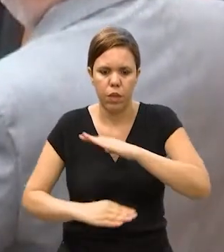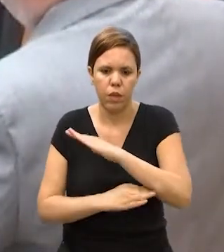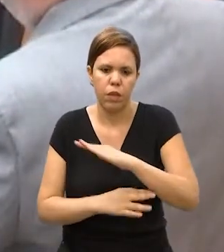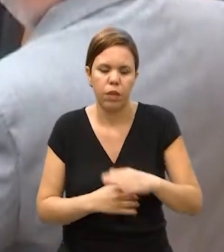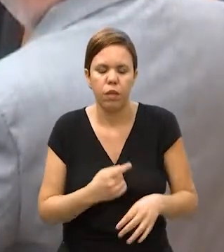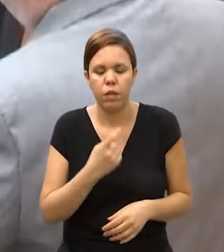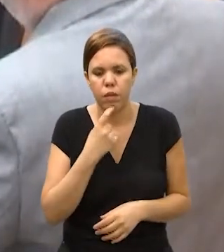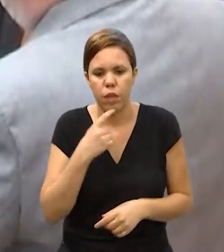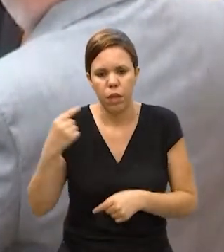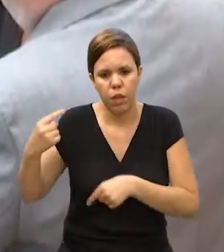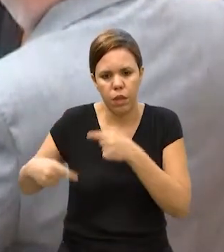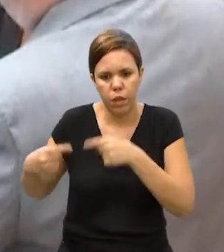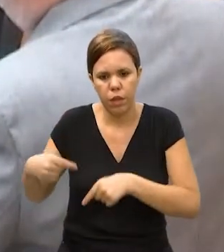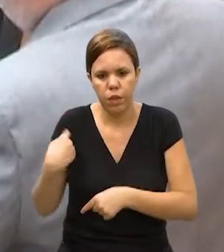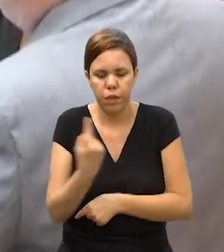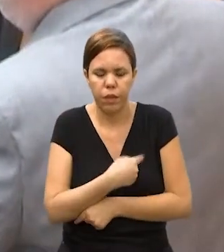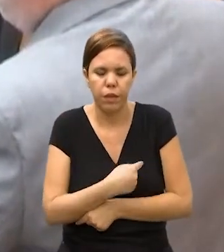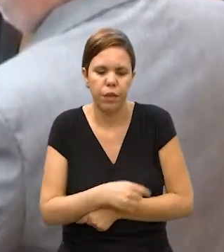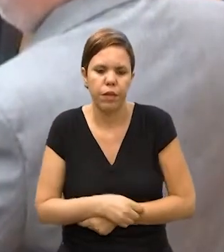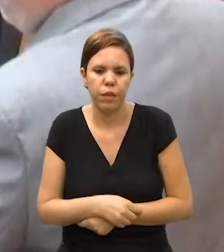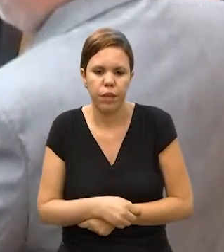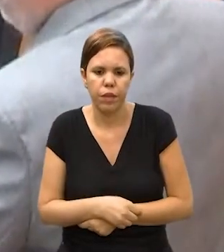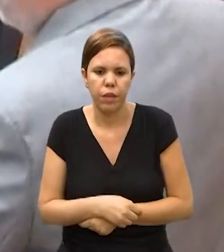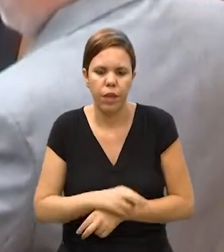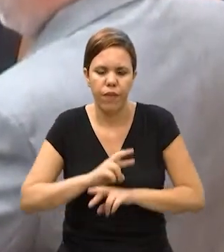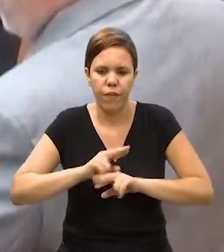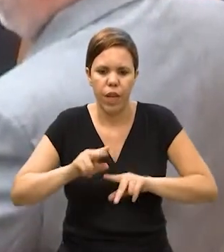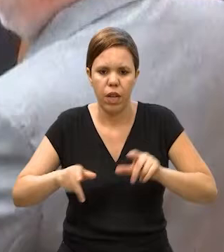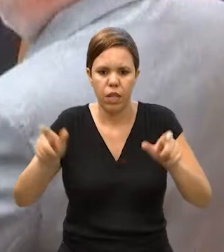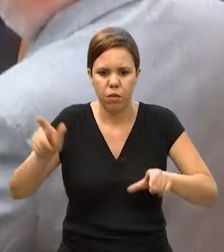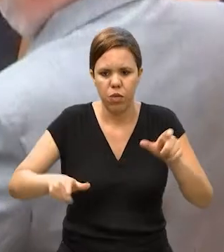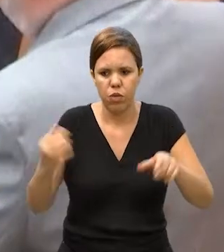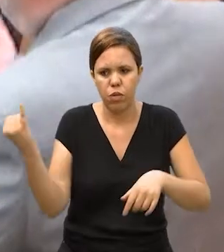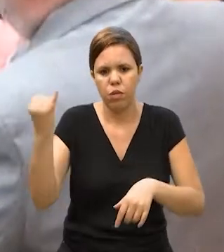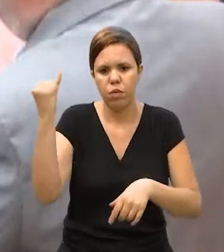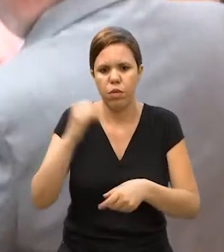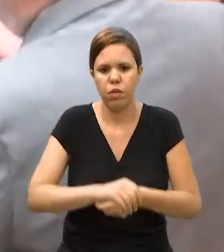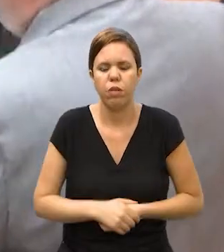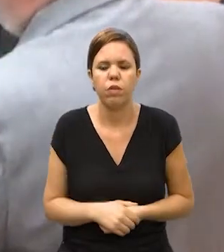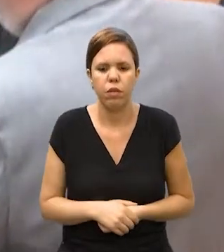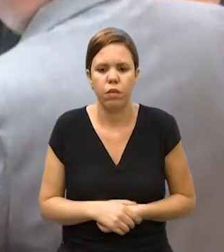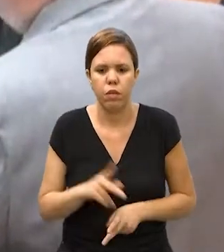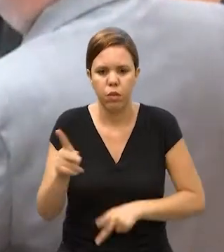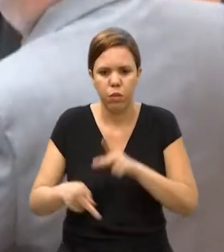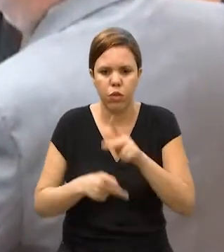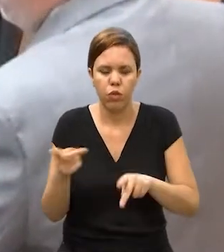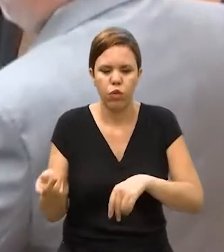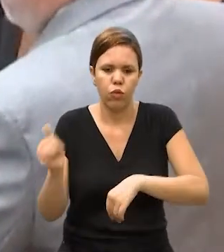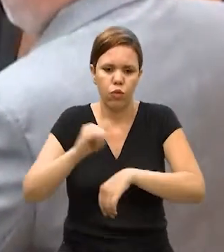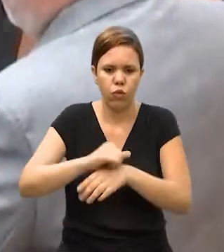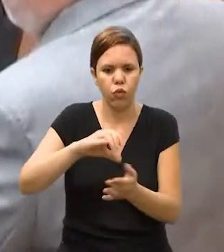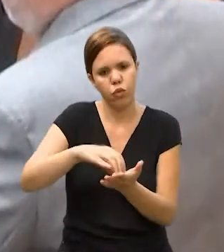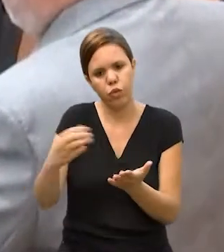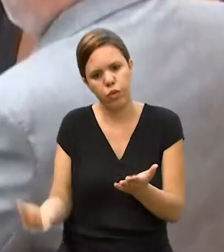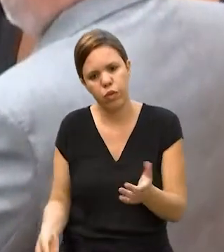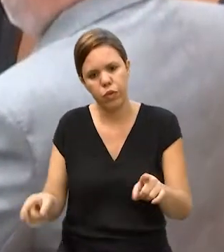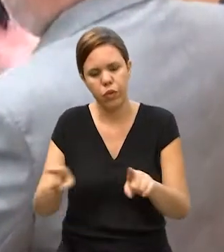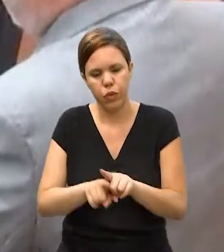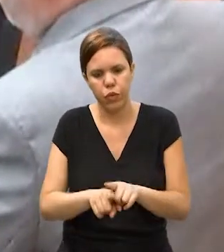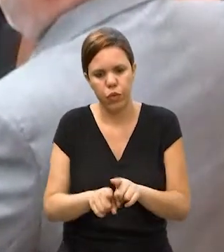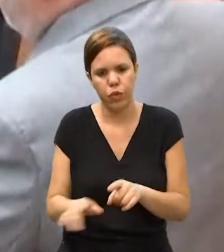esse debate, né? Nós trouxemos várias personalidades, pessoal de Viracopos, pessoal